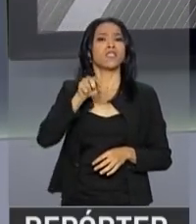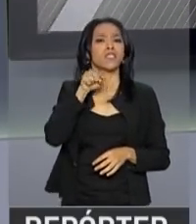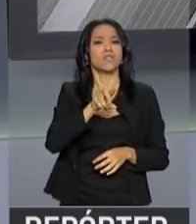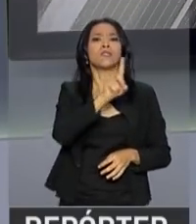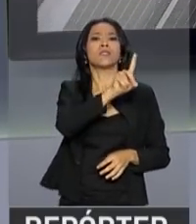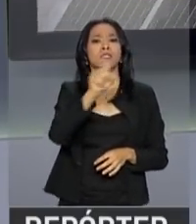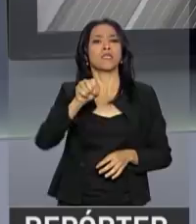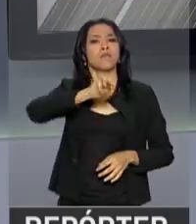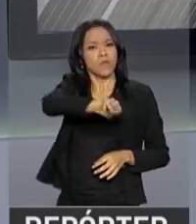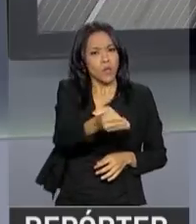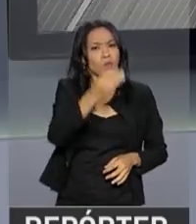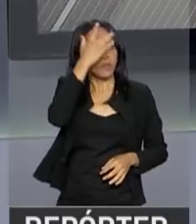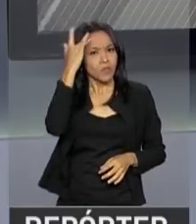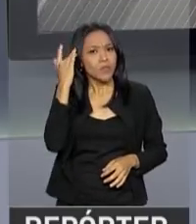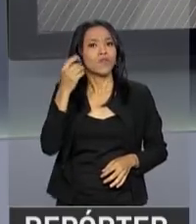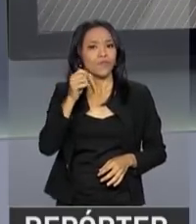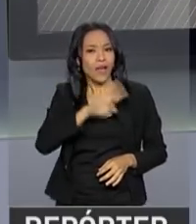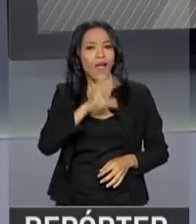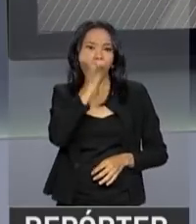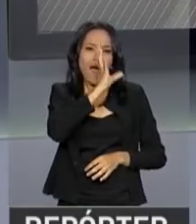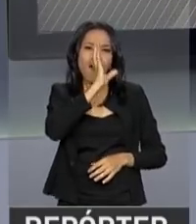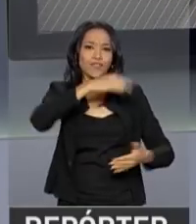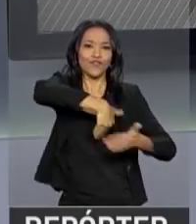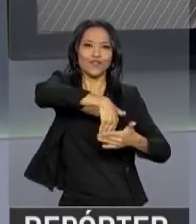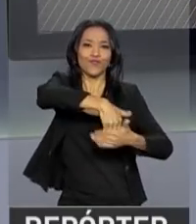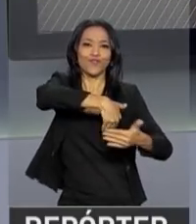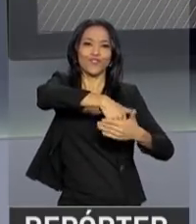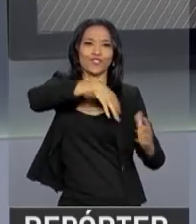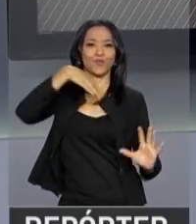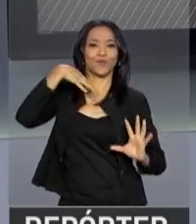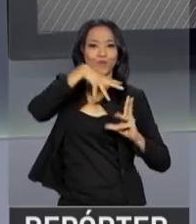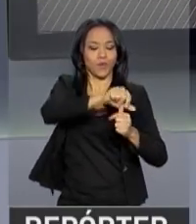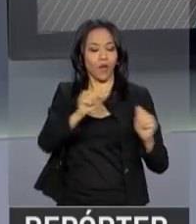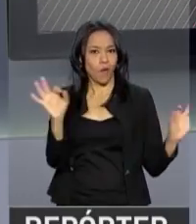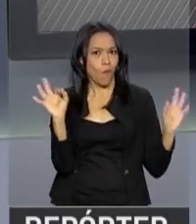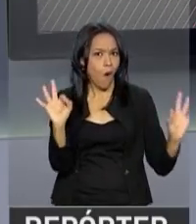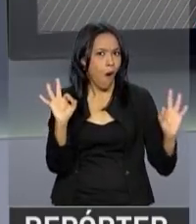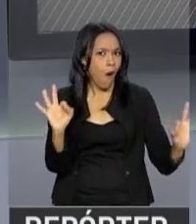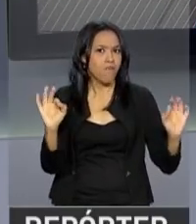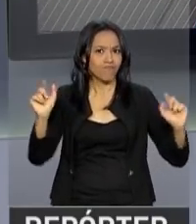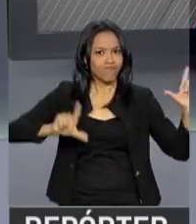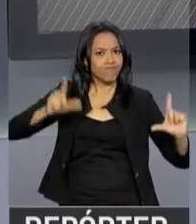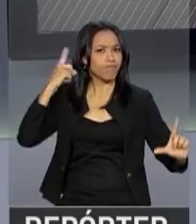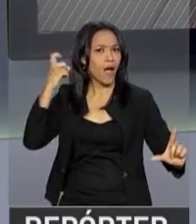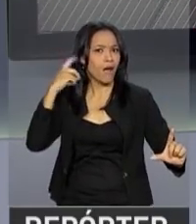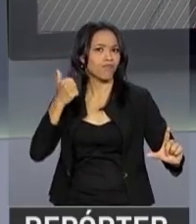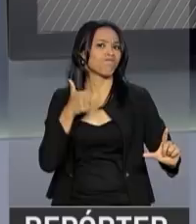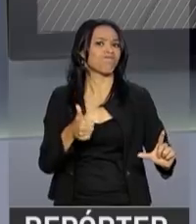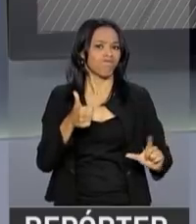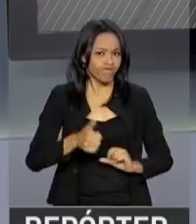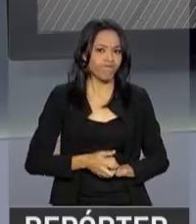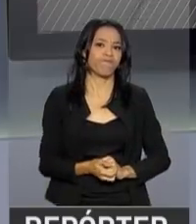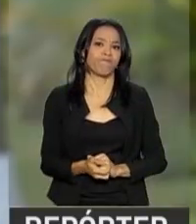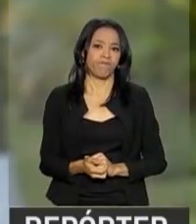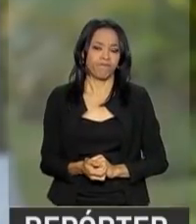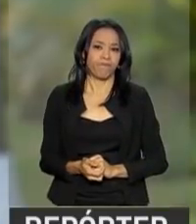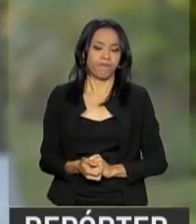brasileiros vão poder assistir à copa do mundo com mais qualidade de imagem e som com tecnologia digital